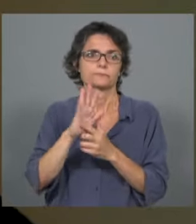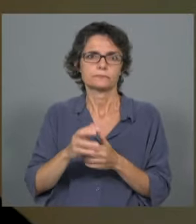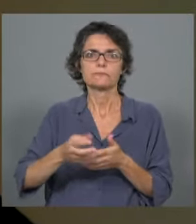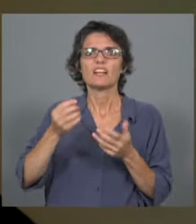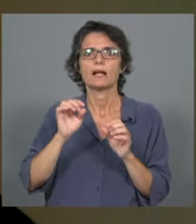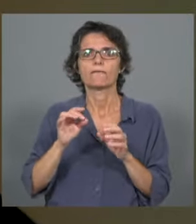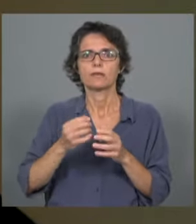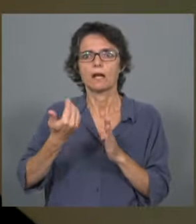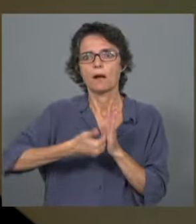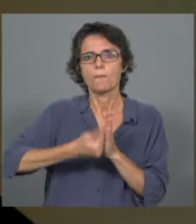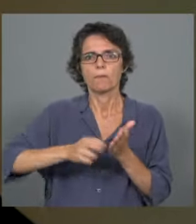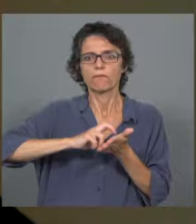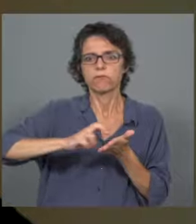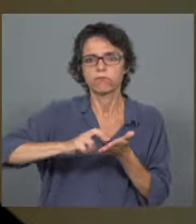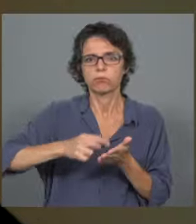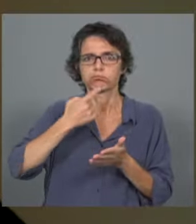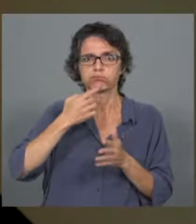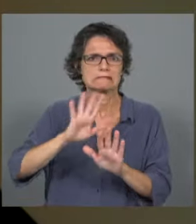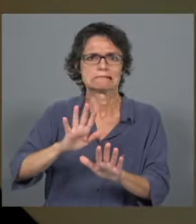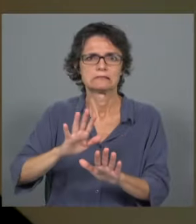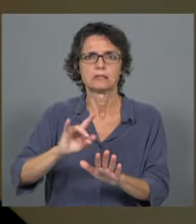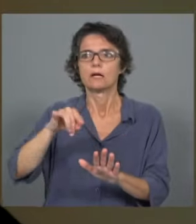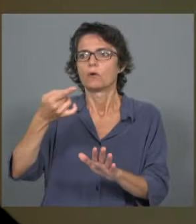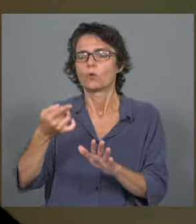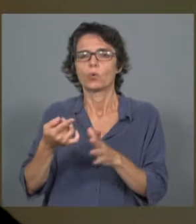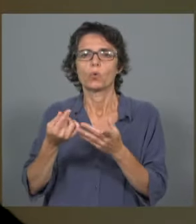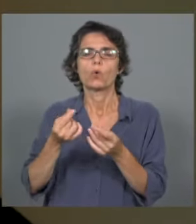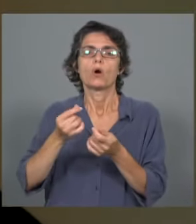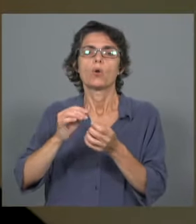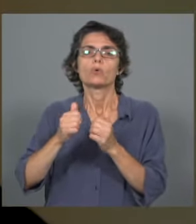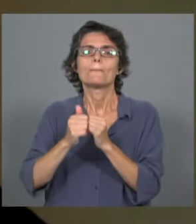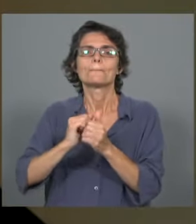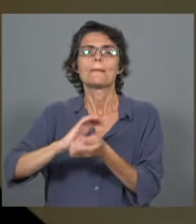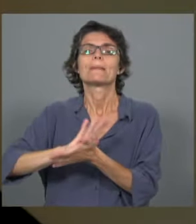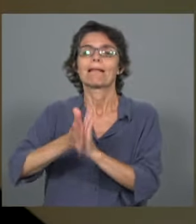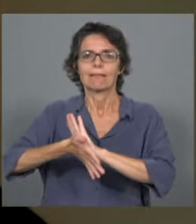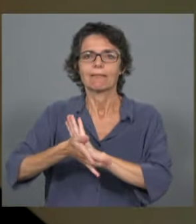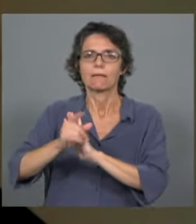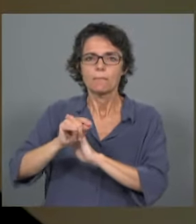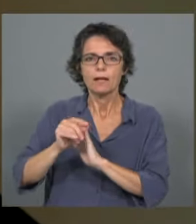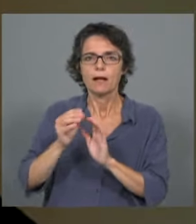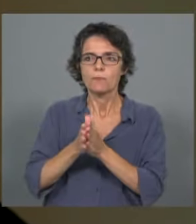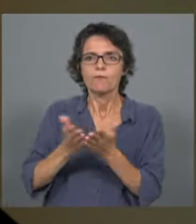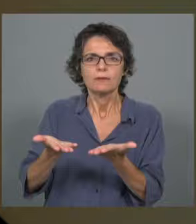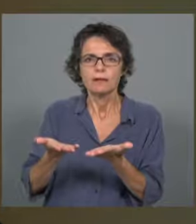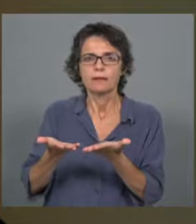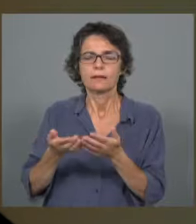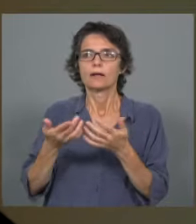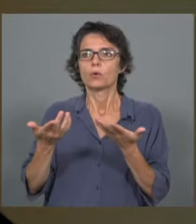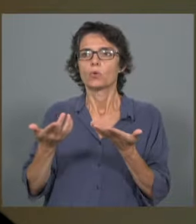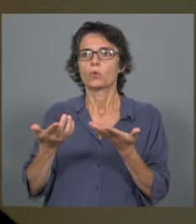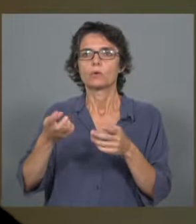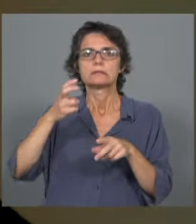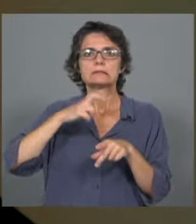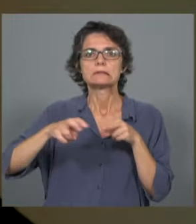menos, ou imprimir por papel reciclado, fazer também que a energia das